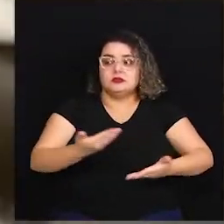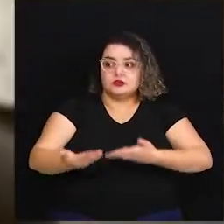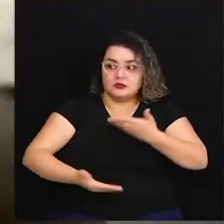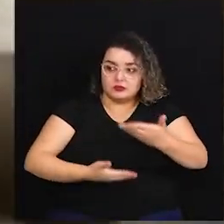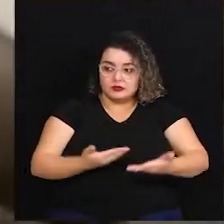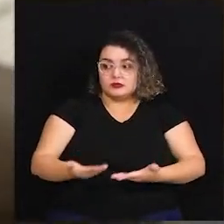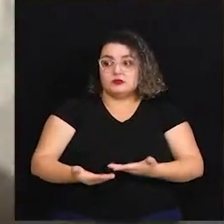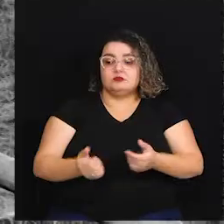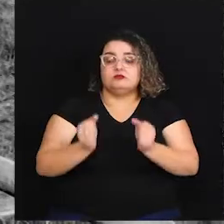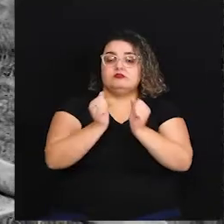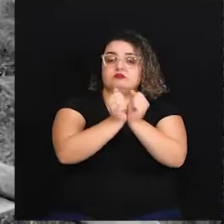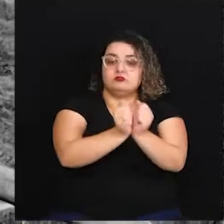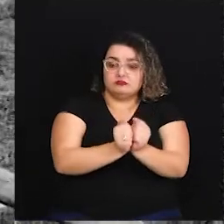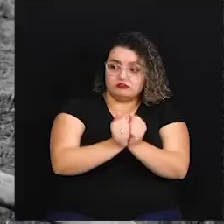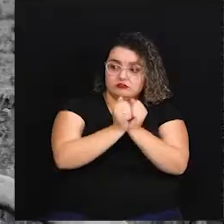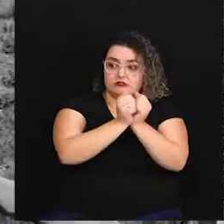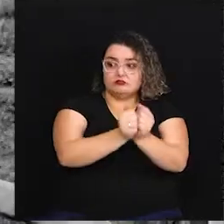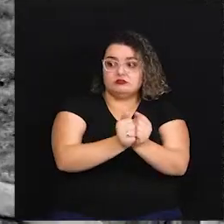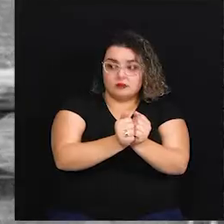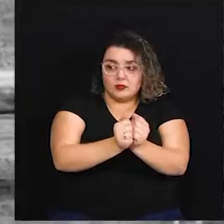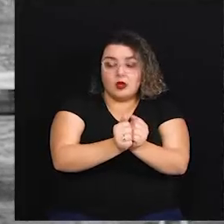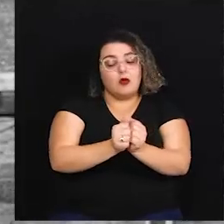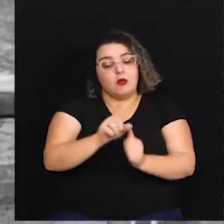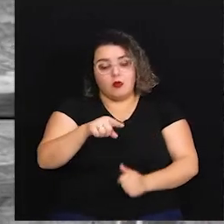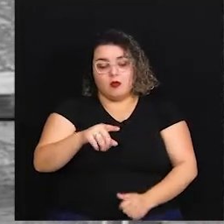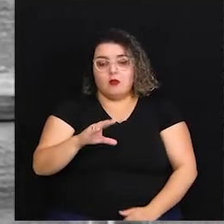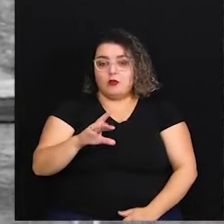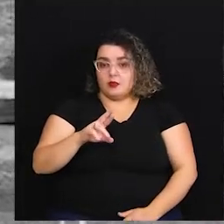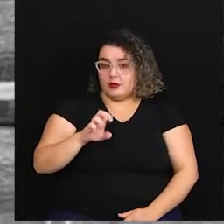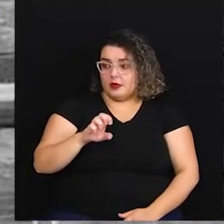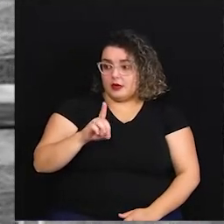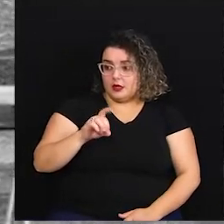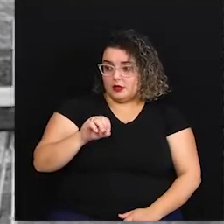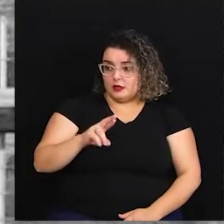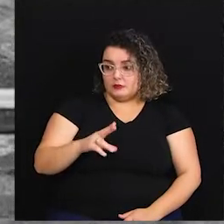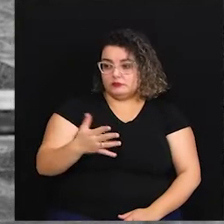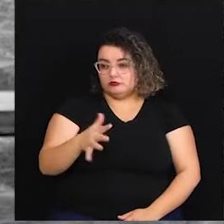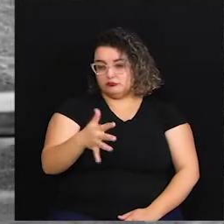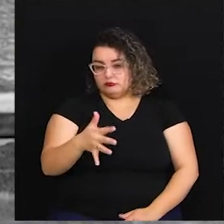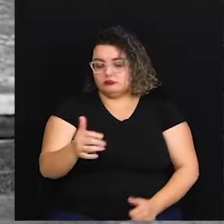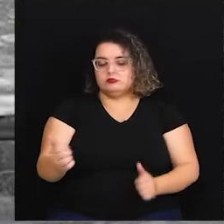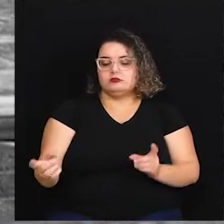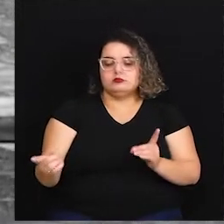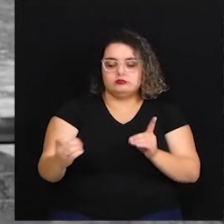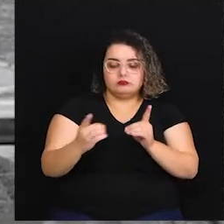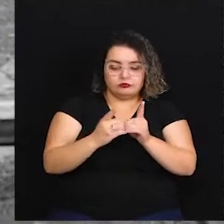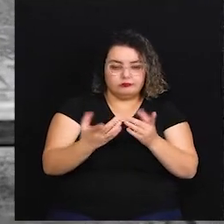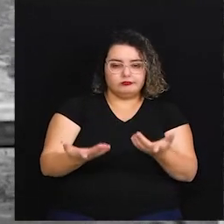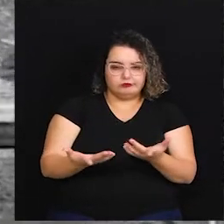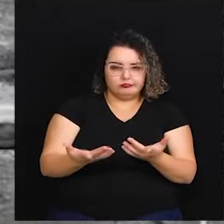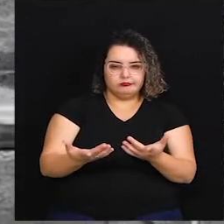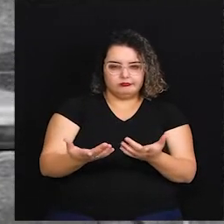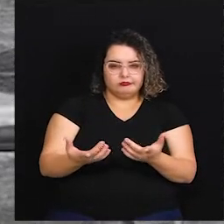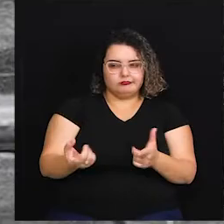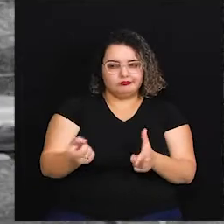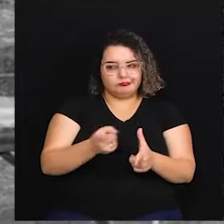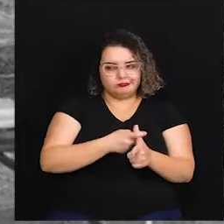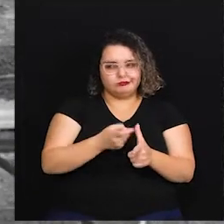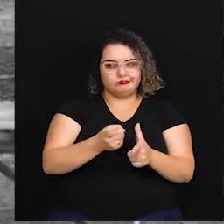serviços análogos à escravidão com seu credor. Esta realidade aproximava a população negra de